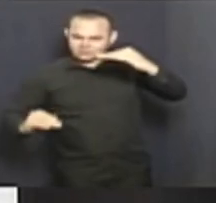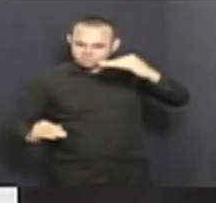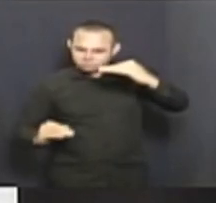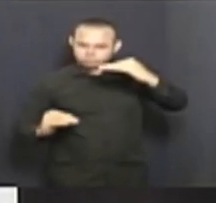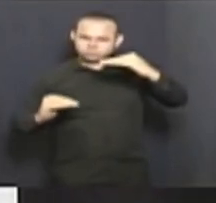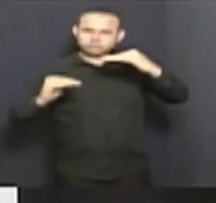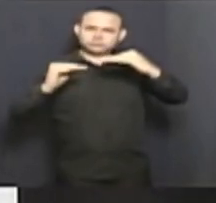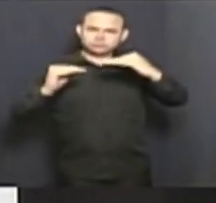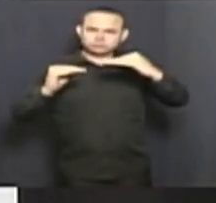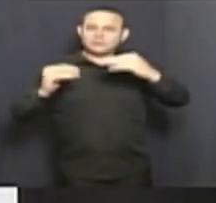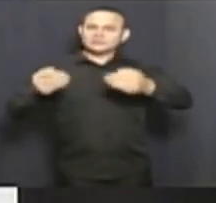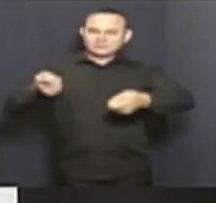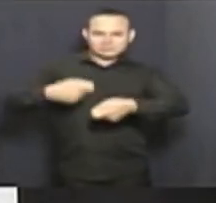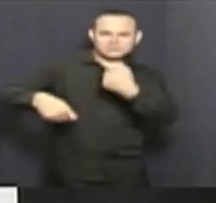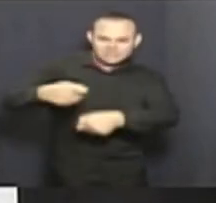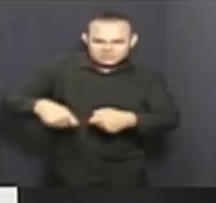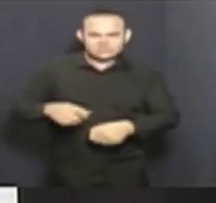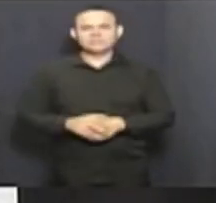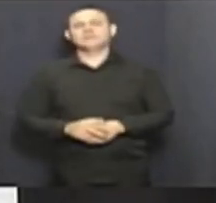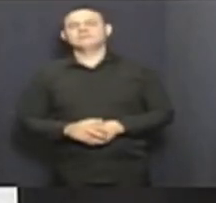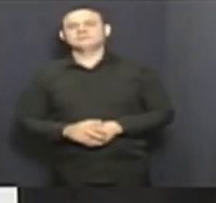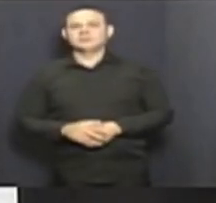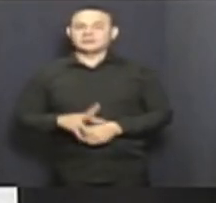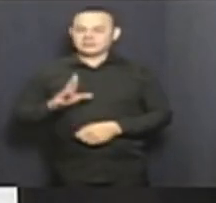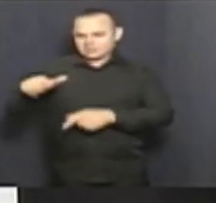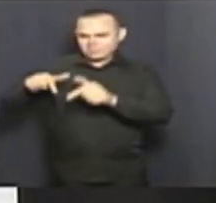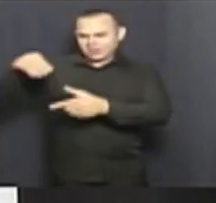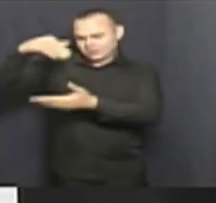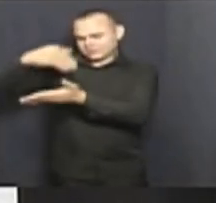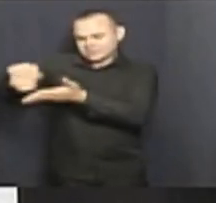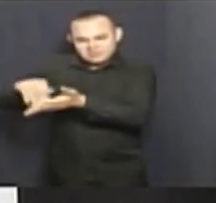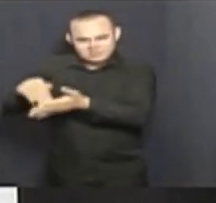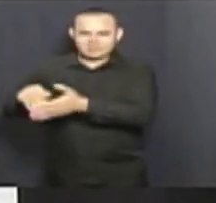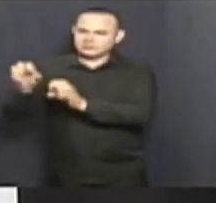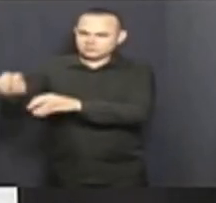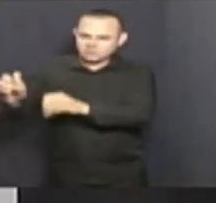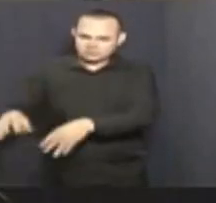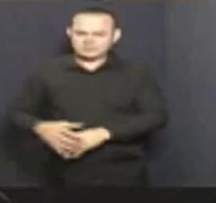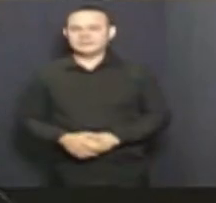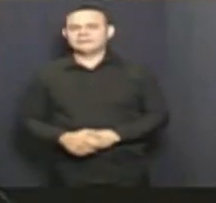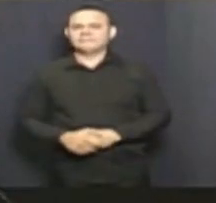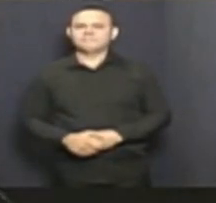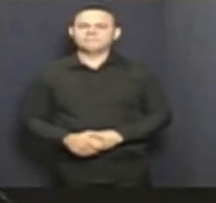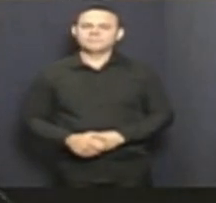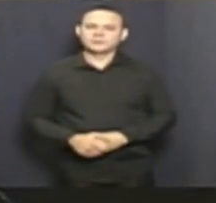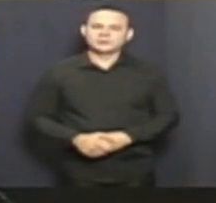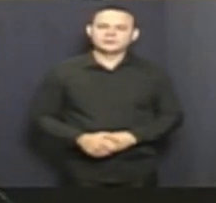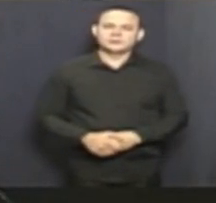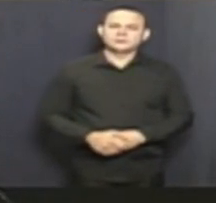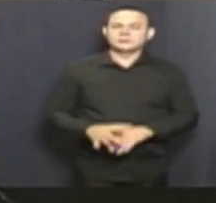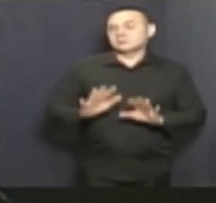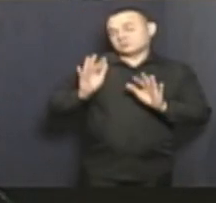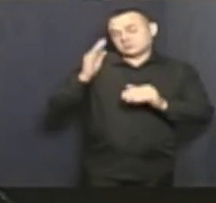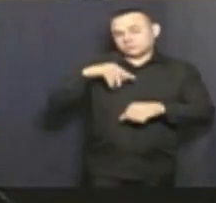secretaria de educação enfim fazer um trabalho época